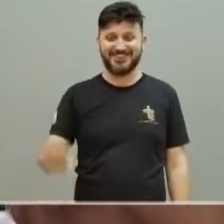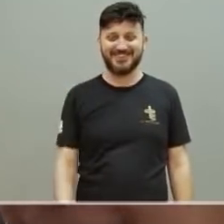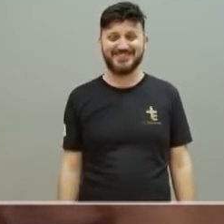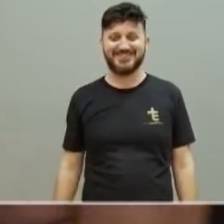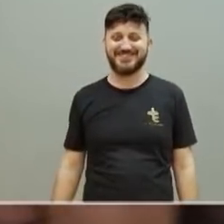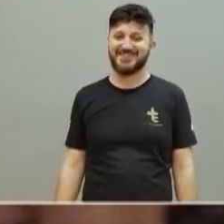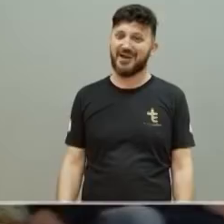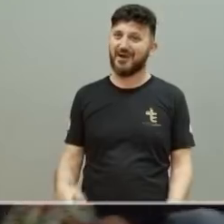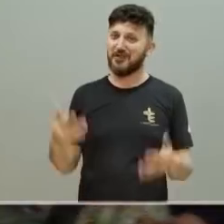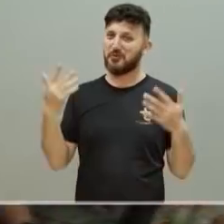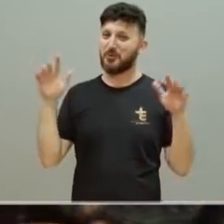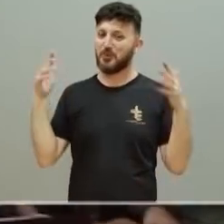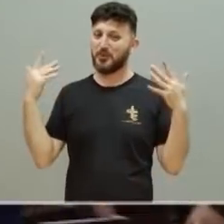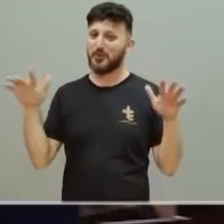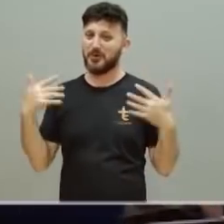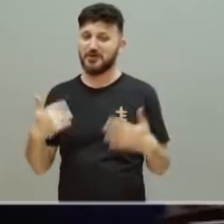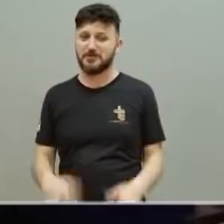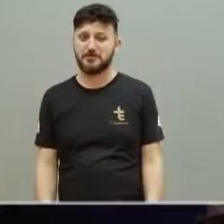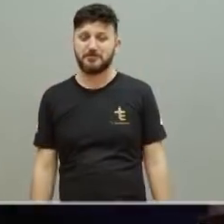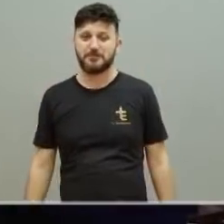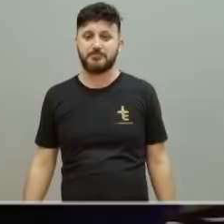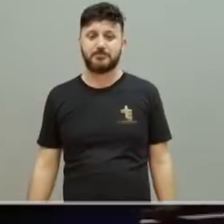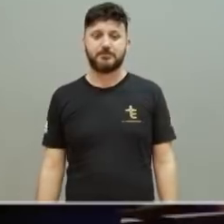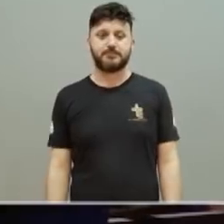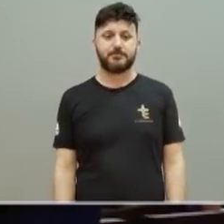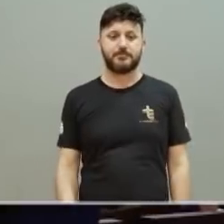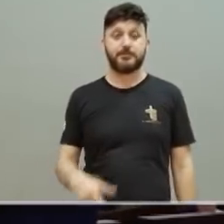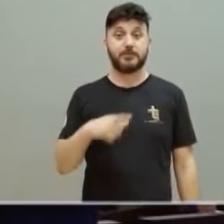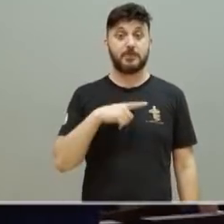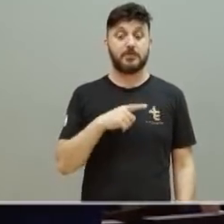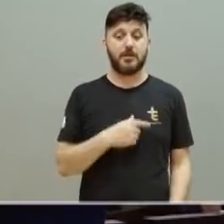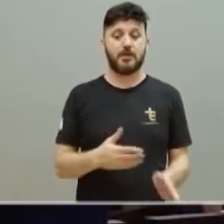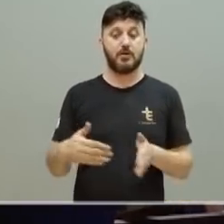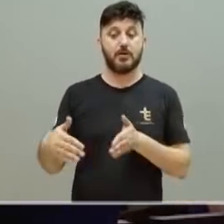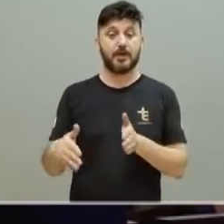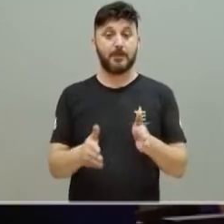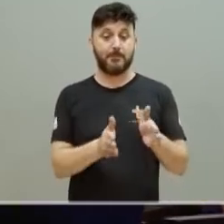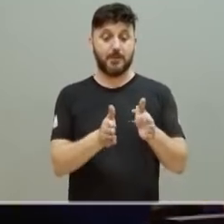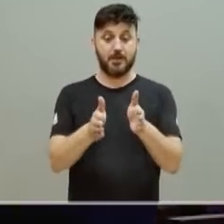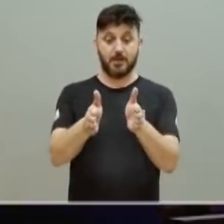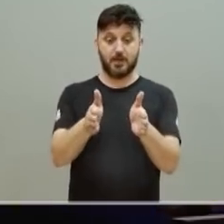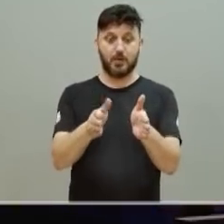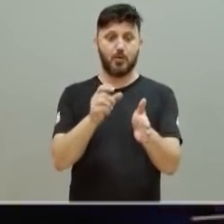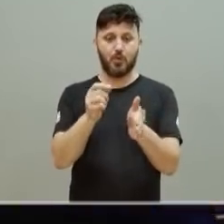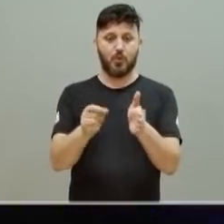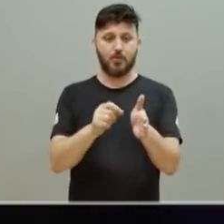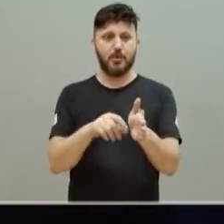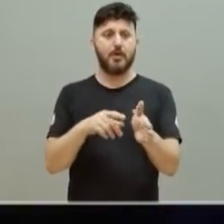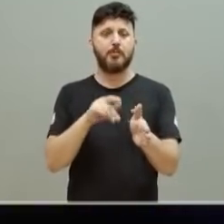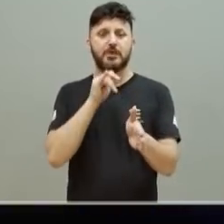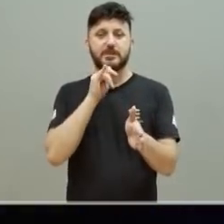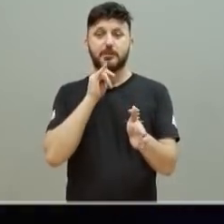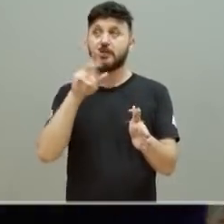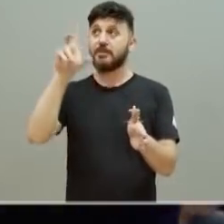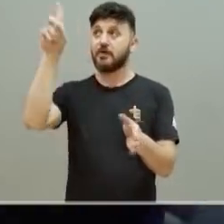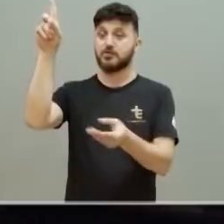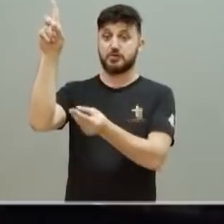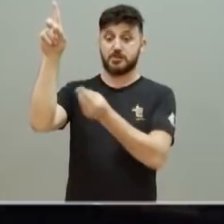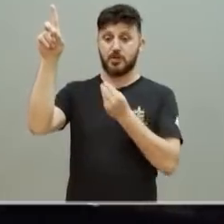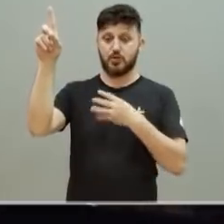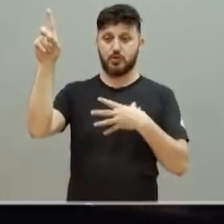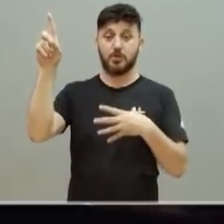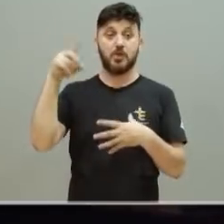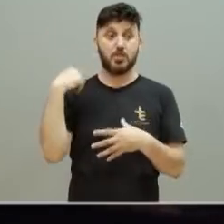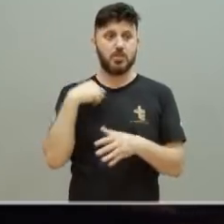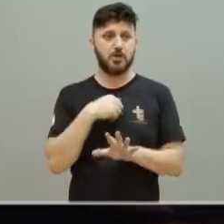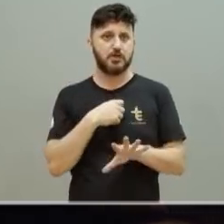Oh, aleluia. Tem um caminho, meu filho, para pegar aquilo que já é seu, porque a palavra de Deus vem dizer